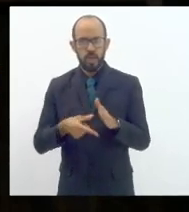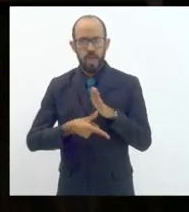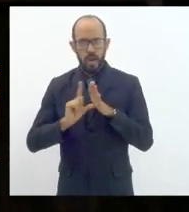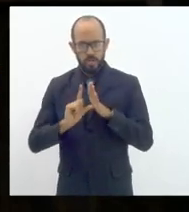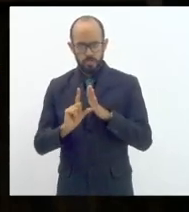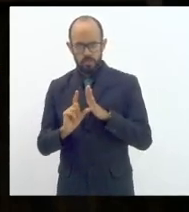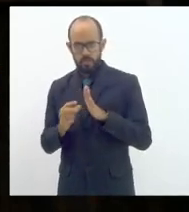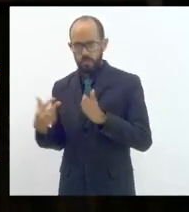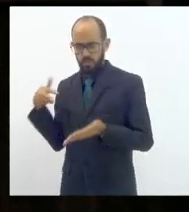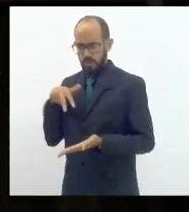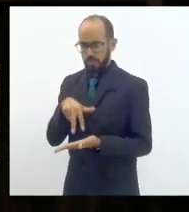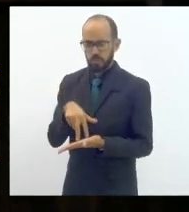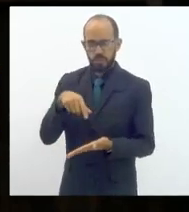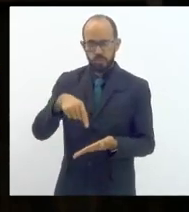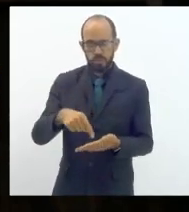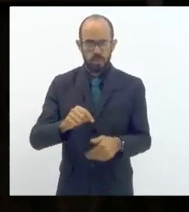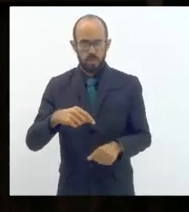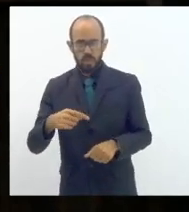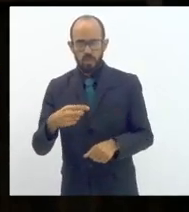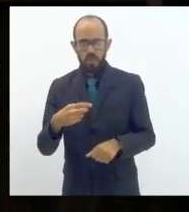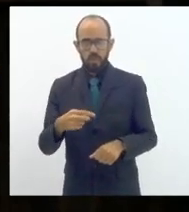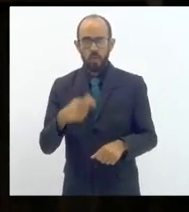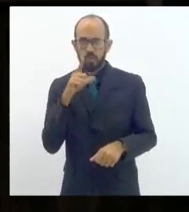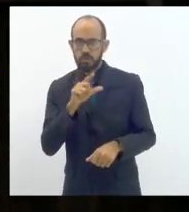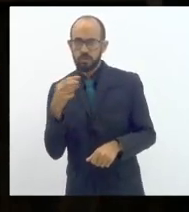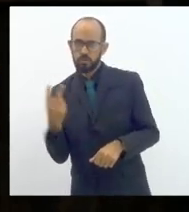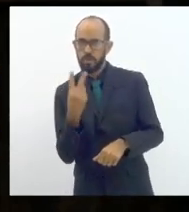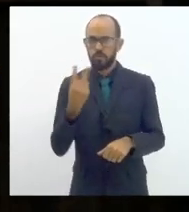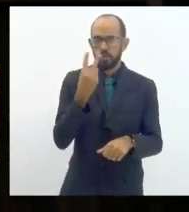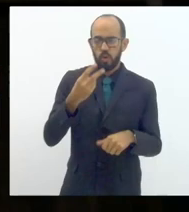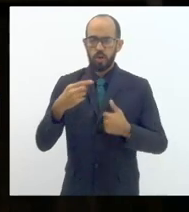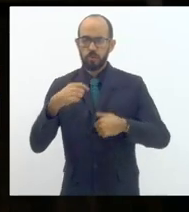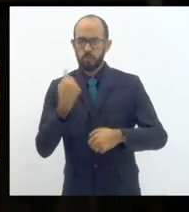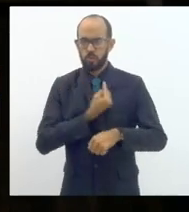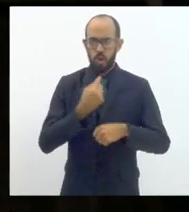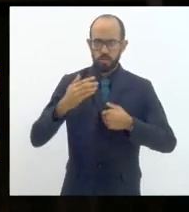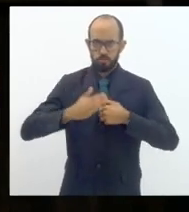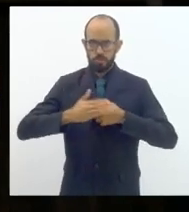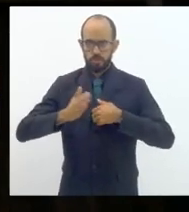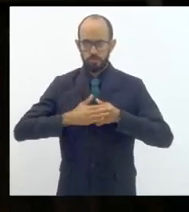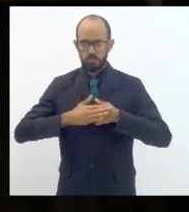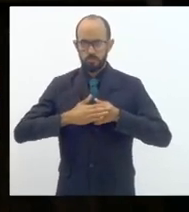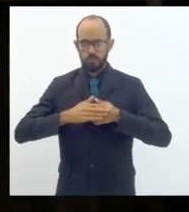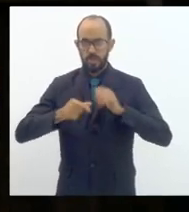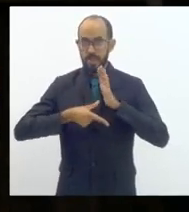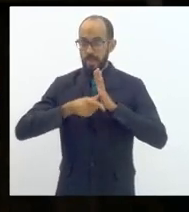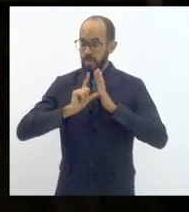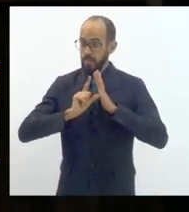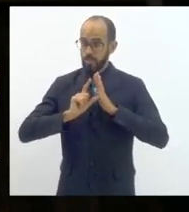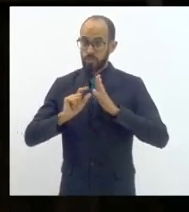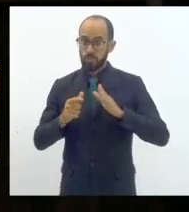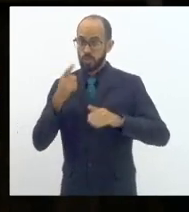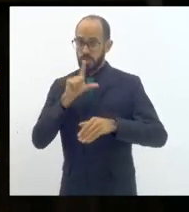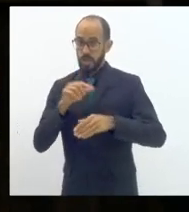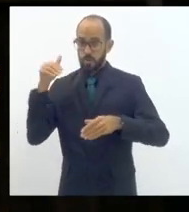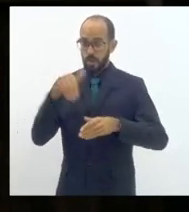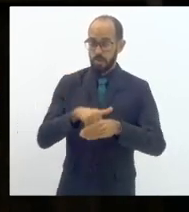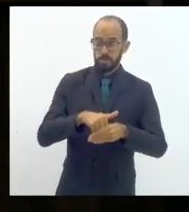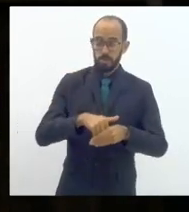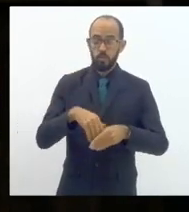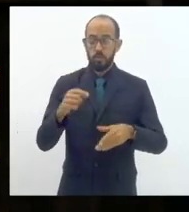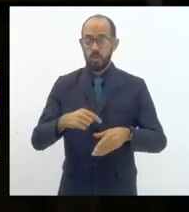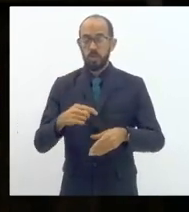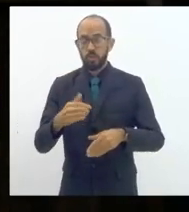aqui, vencemos a nós mesmos. Antes de vencermos uma eleição, seja lá qual for, vencermos os